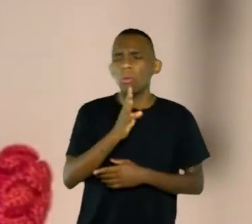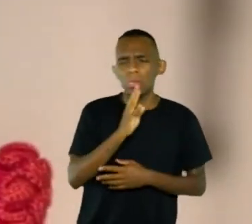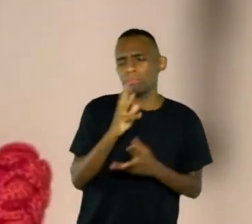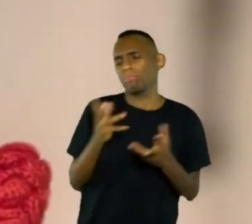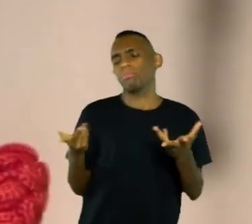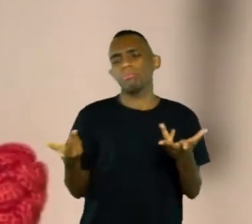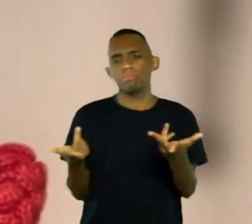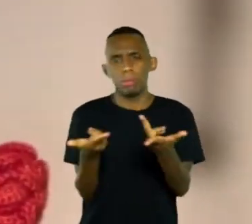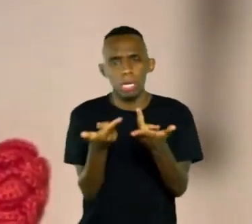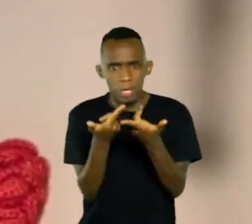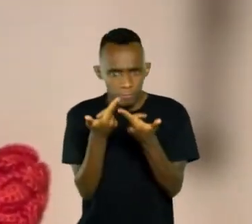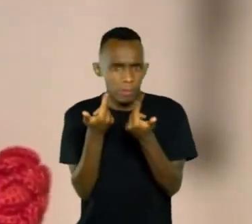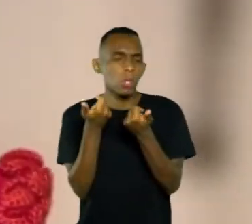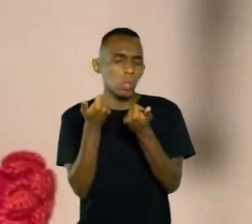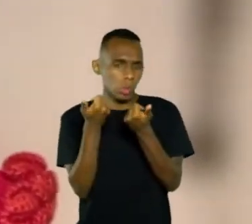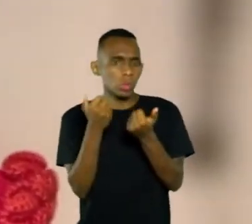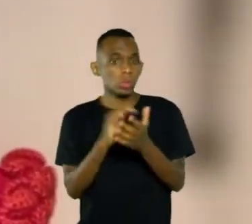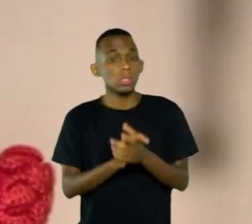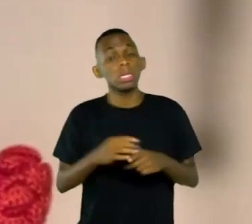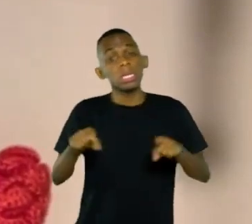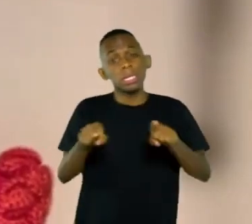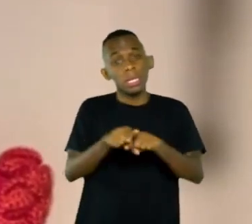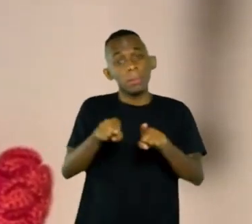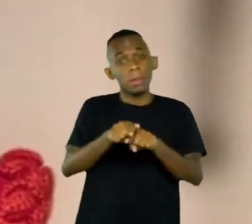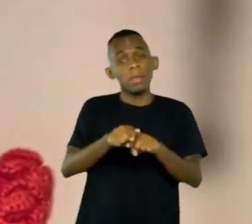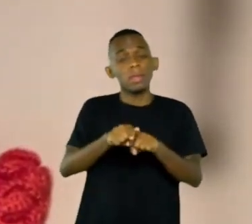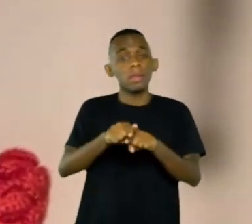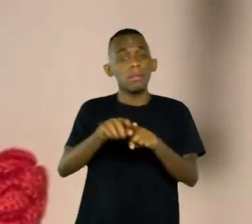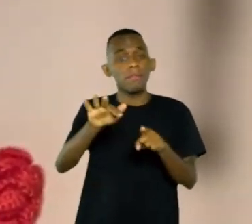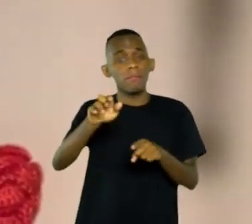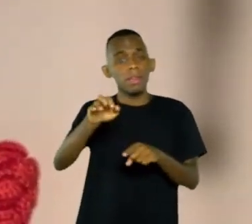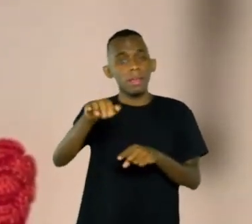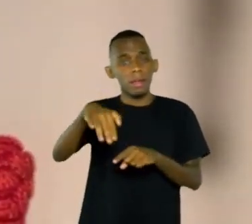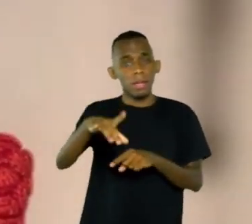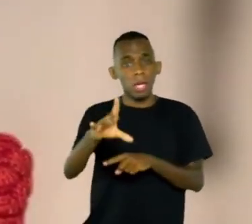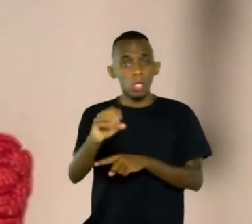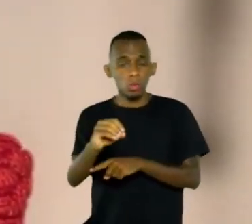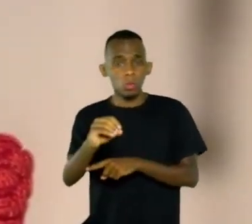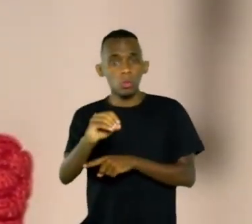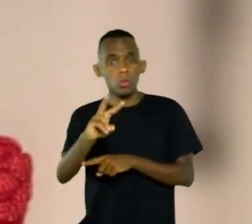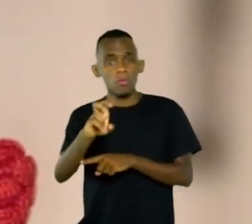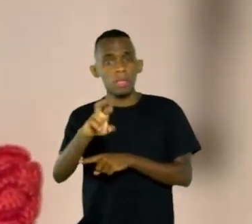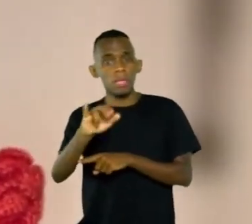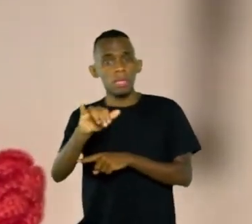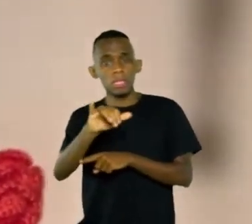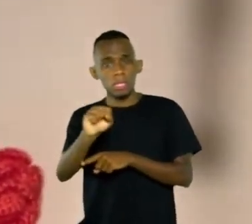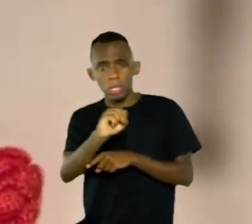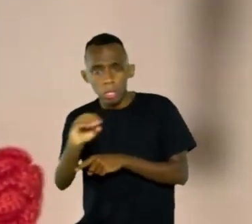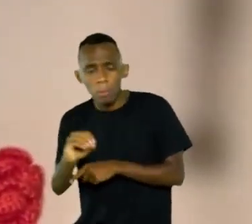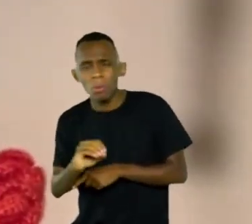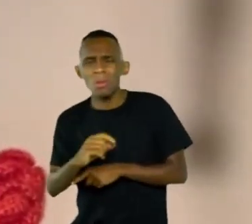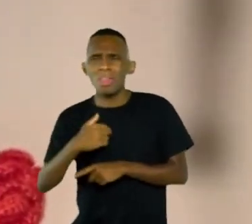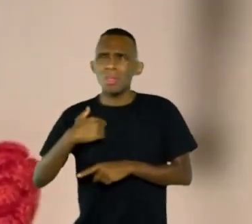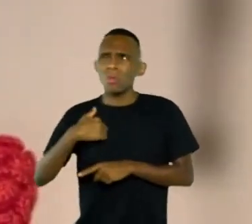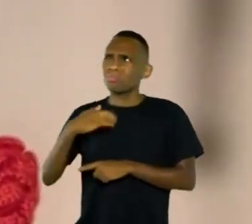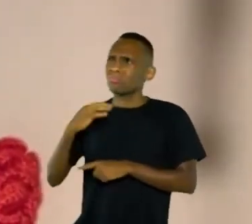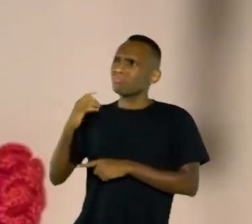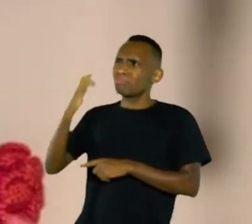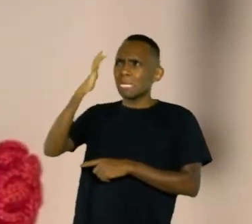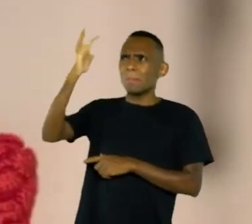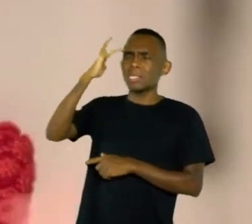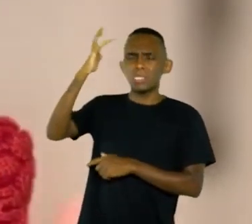convive, muito Luiz Fernando Veríssimo e tal. Mas eu nunca pensei em ser escritora, e eu não era uma pessoa que lia tanto.